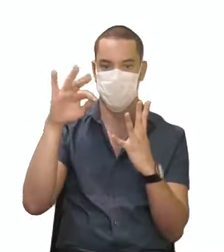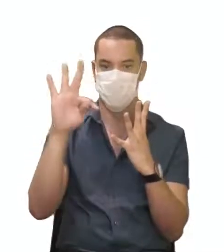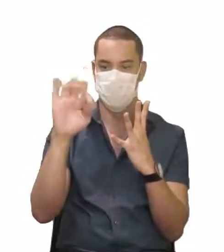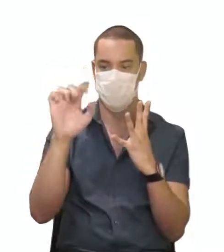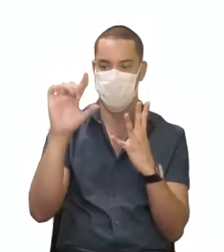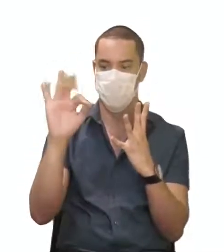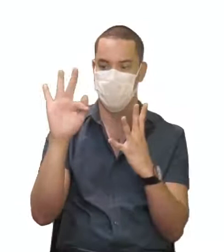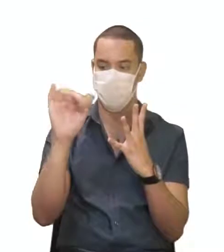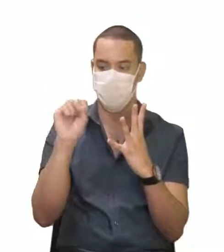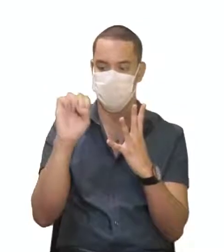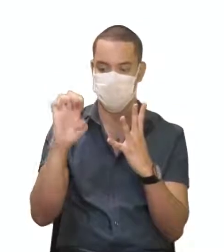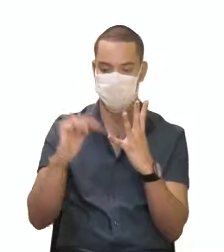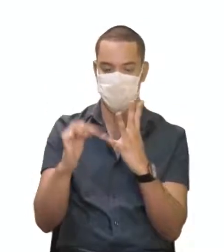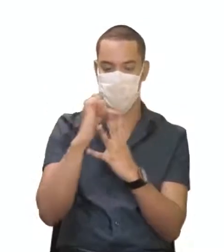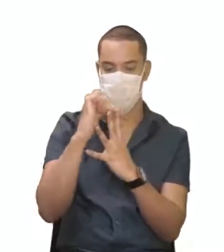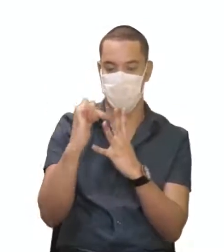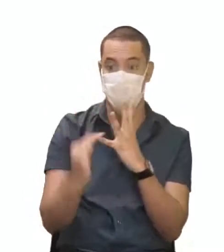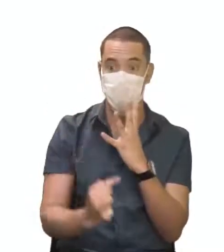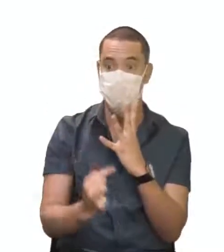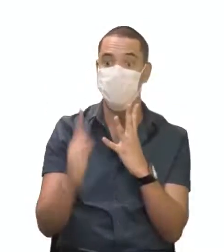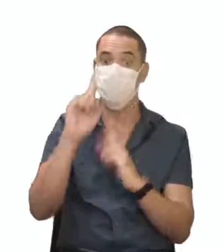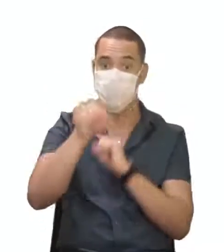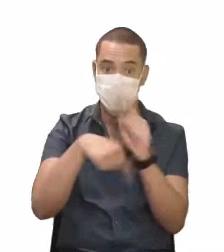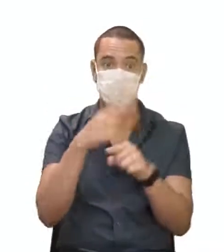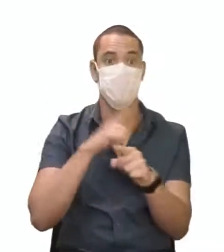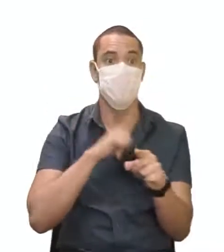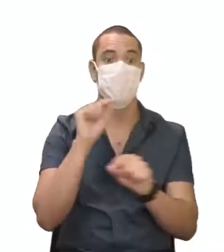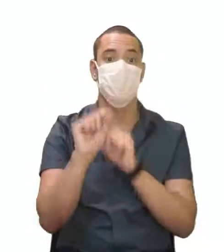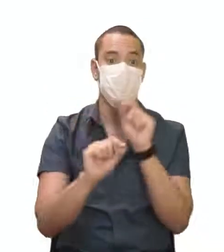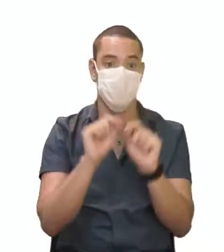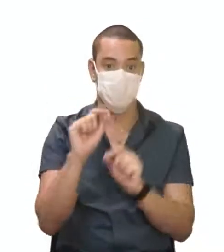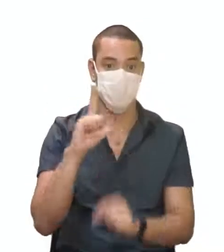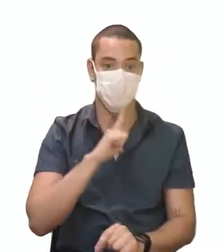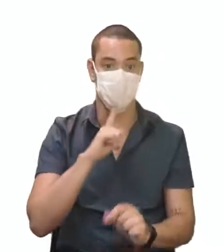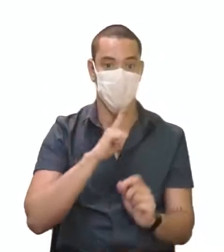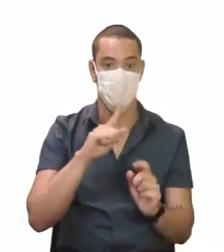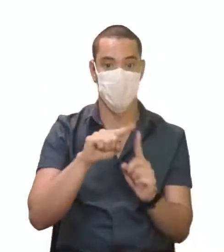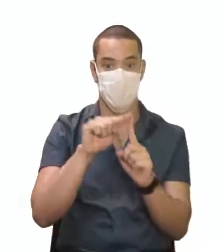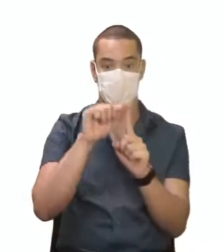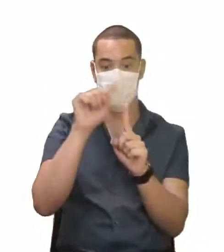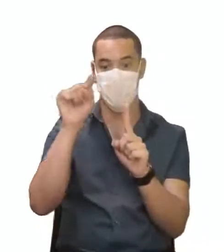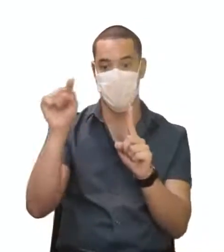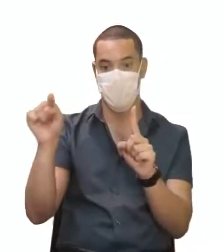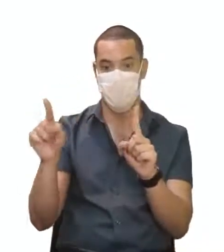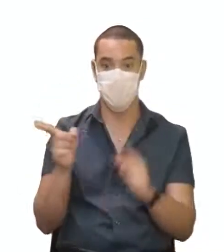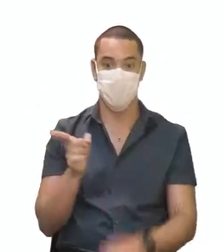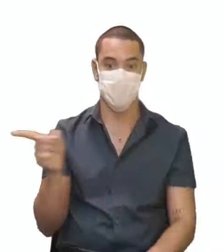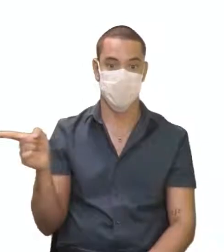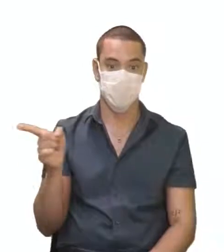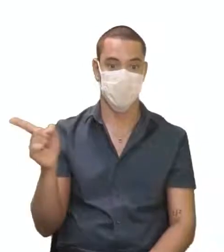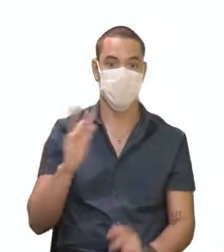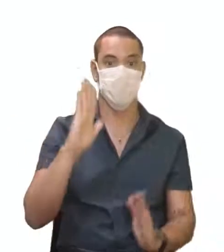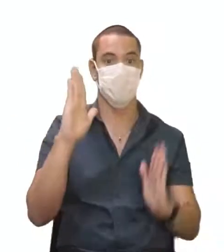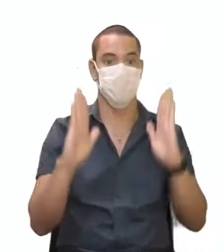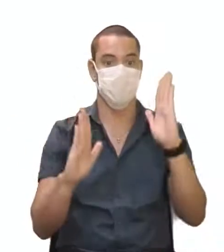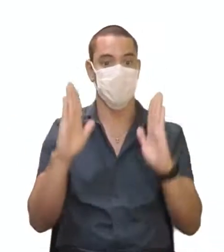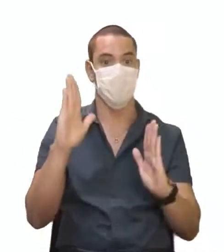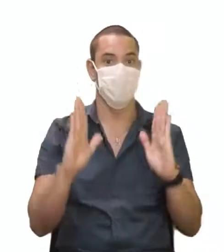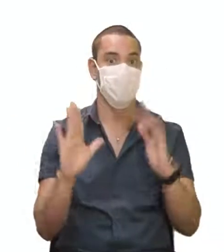divisão celular, que pode ser meiose ou mitose, eu tenho esse período aqui chamado de